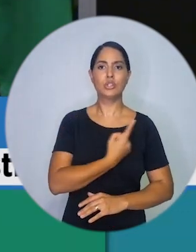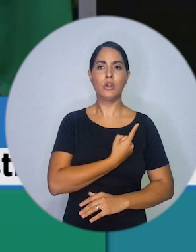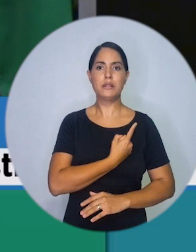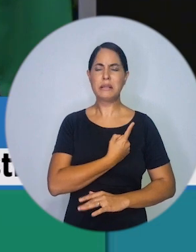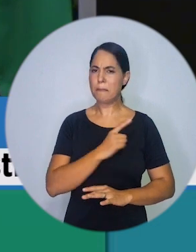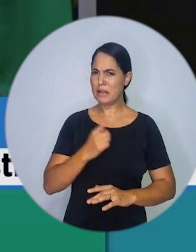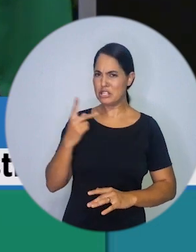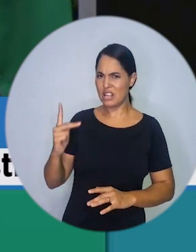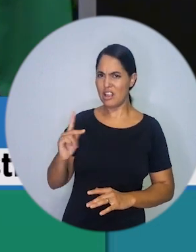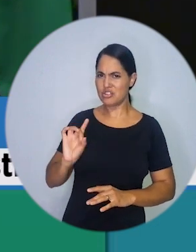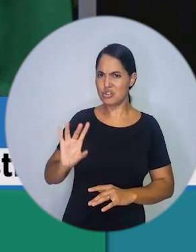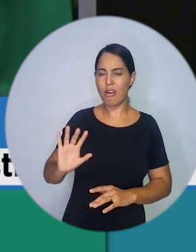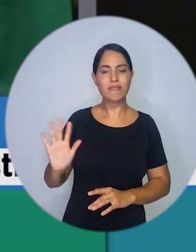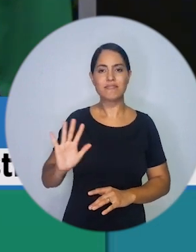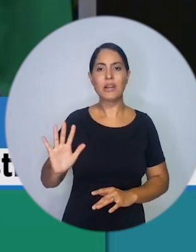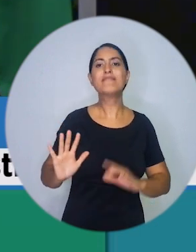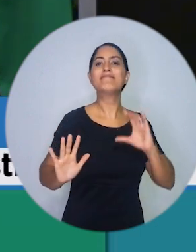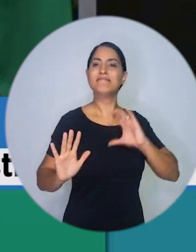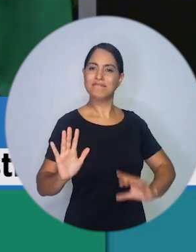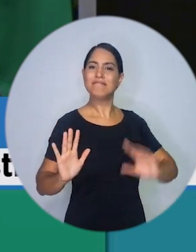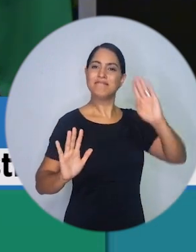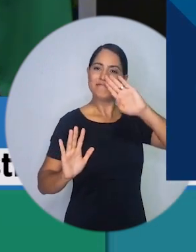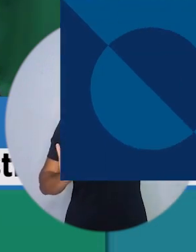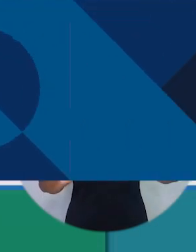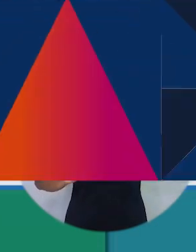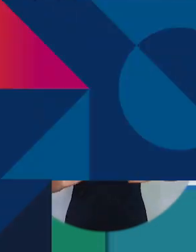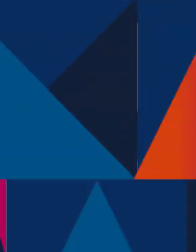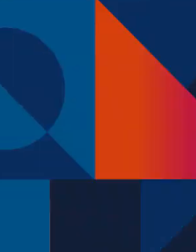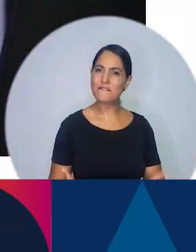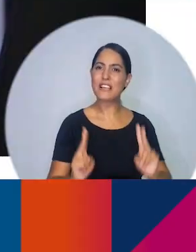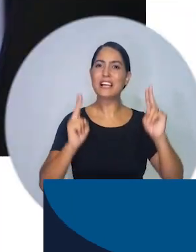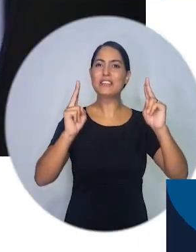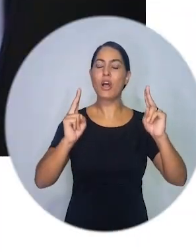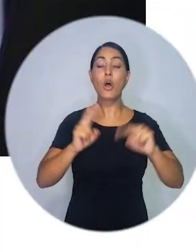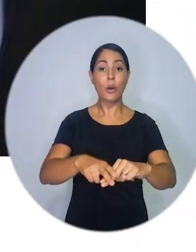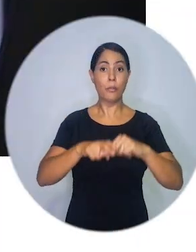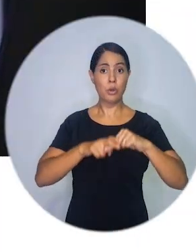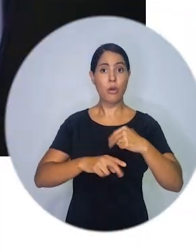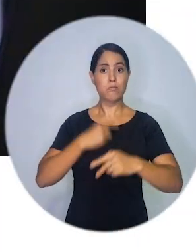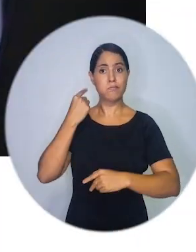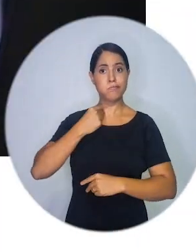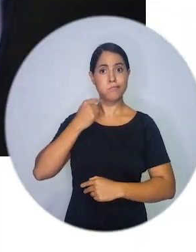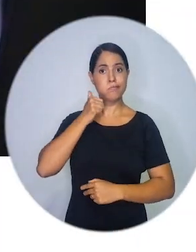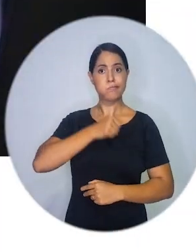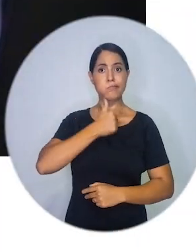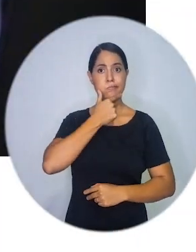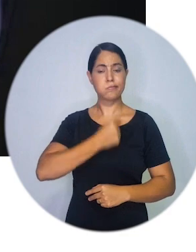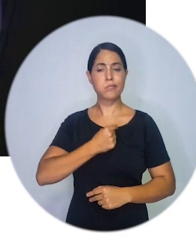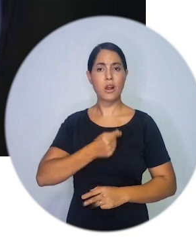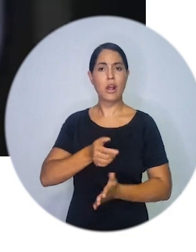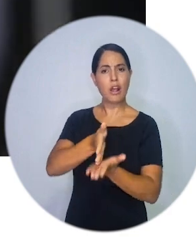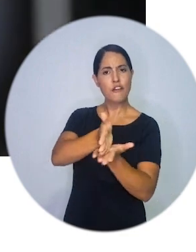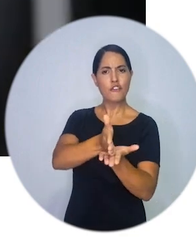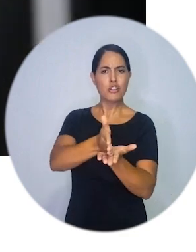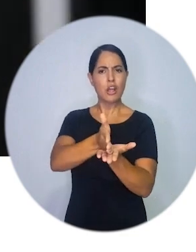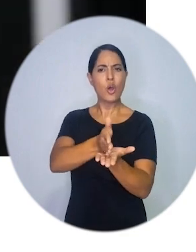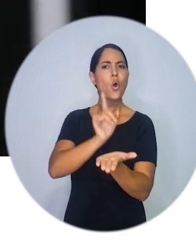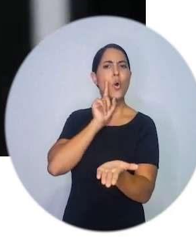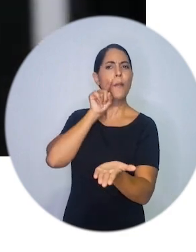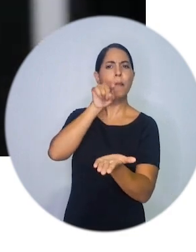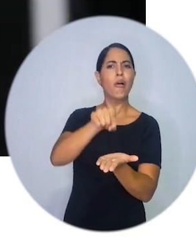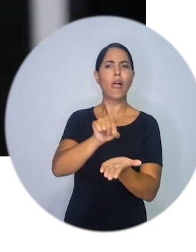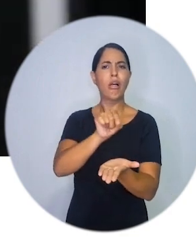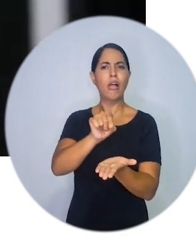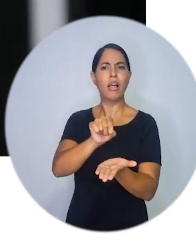nossa classe, mas de toda a cidadania brasileira. Pois advogadas e advogados são verdadeiras